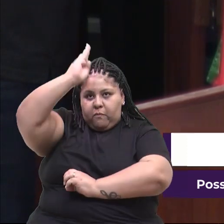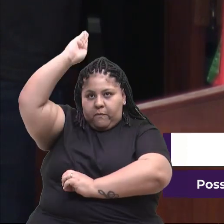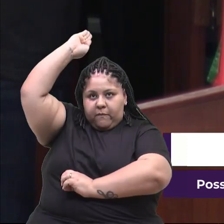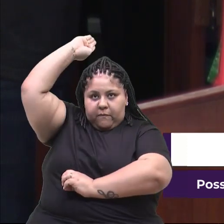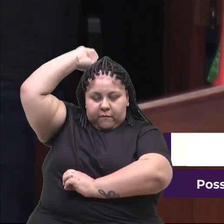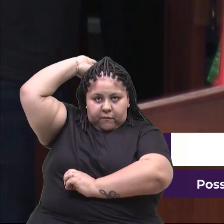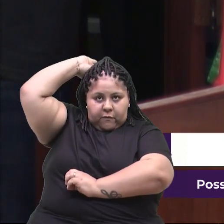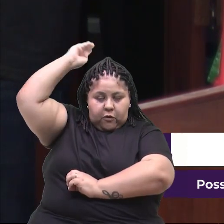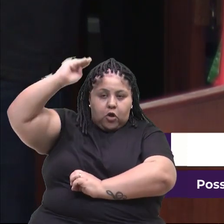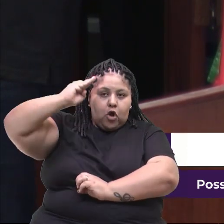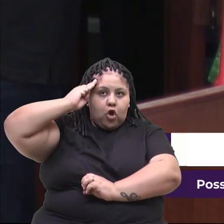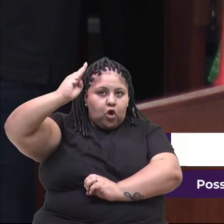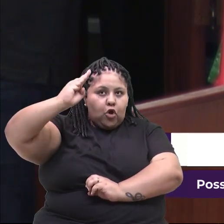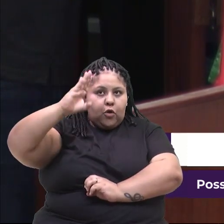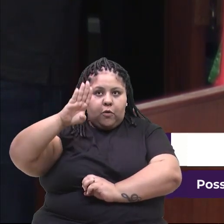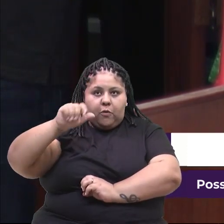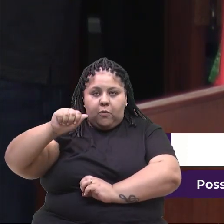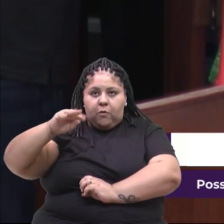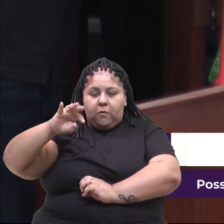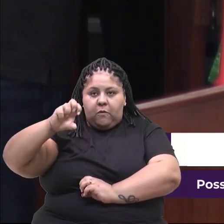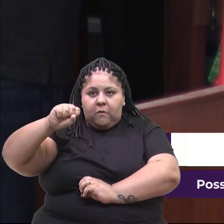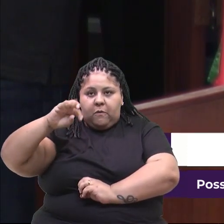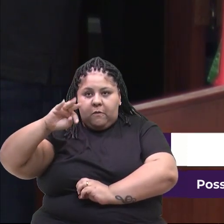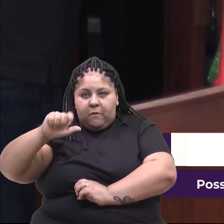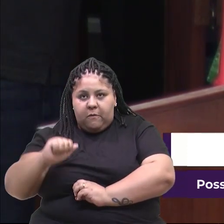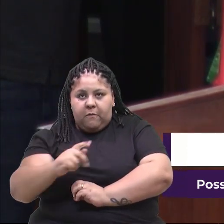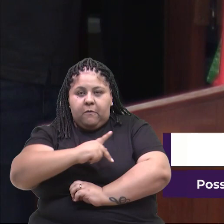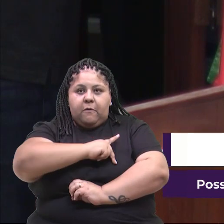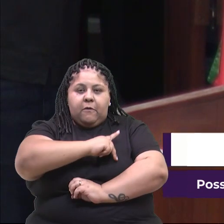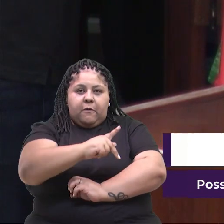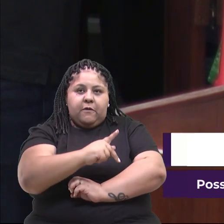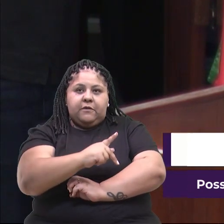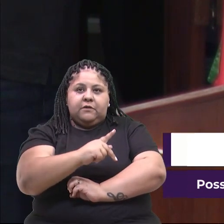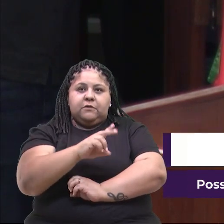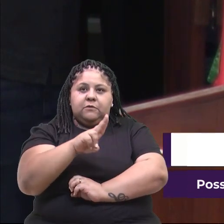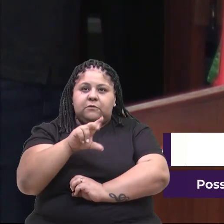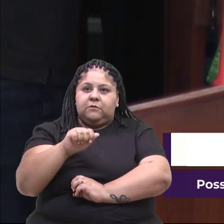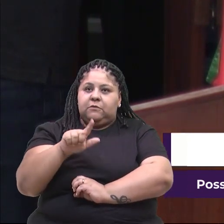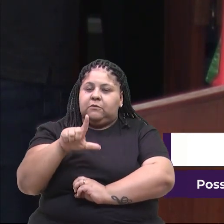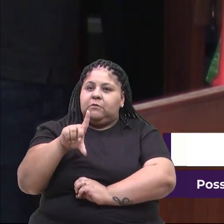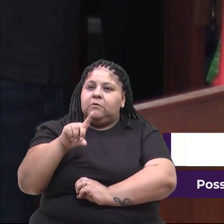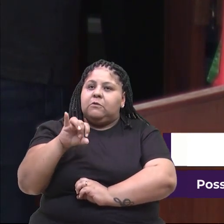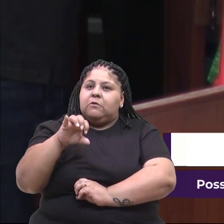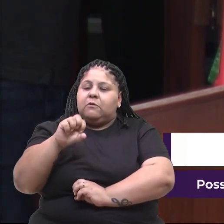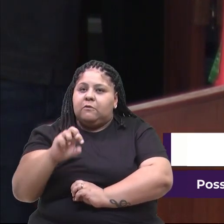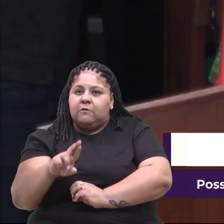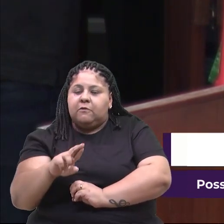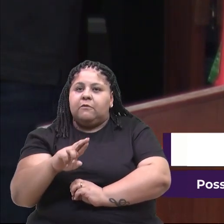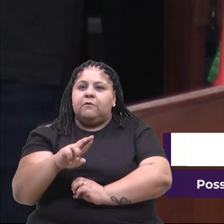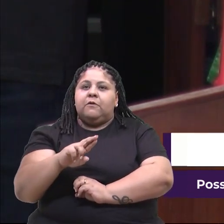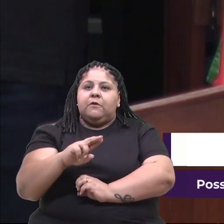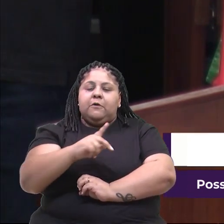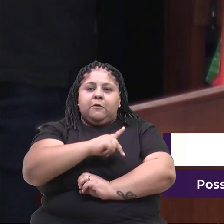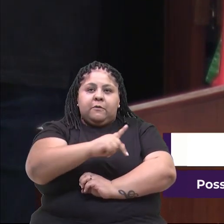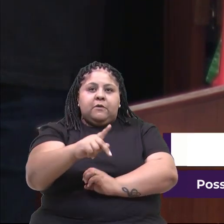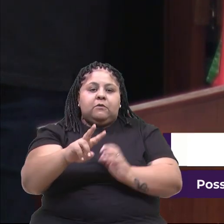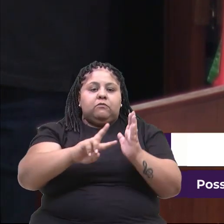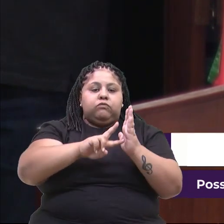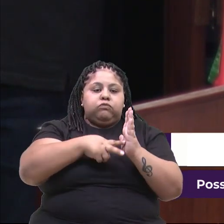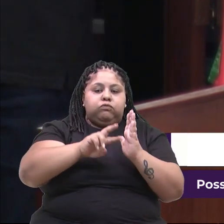Coronel Batista, presidente da UAB, Valdir Walter, presidente do Sindlojas, Rossano